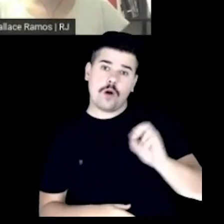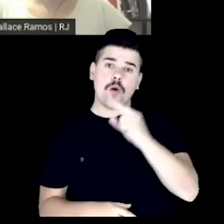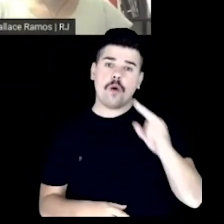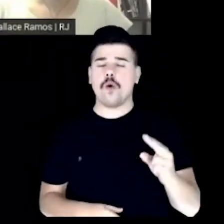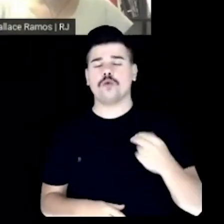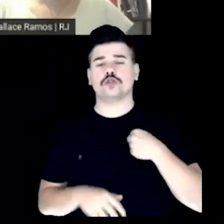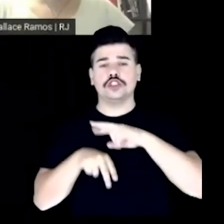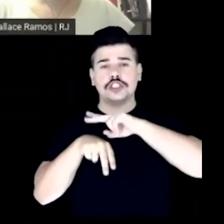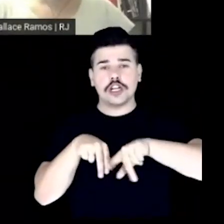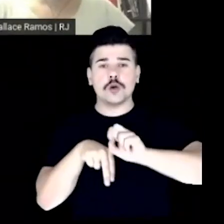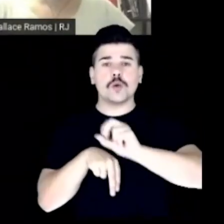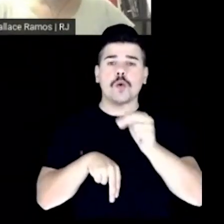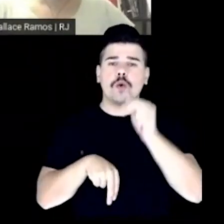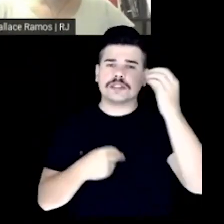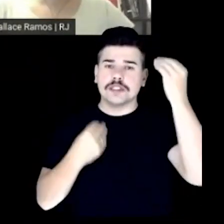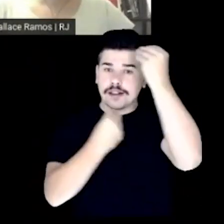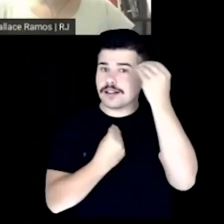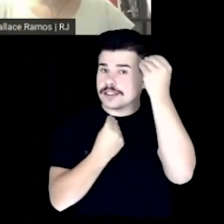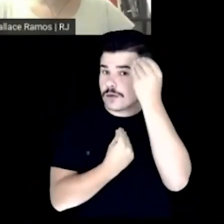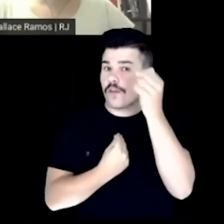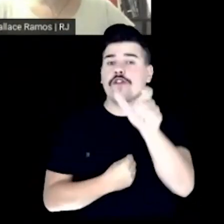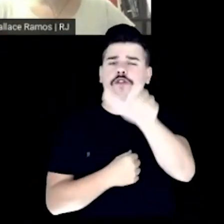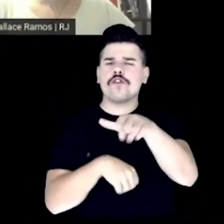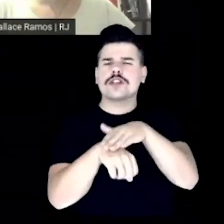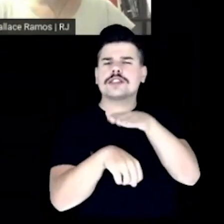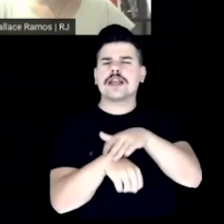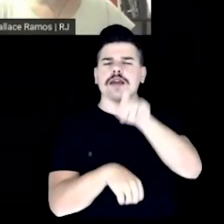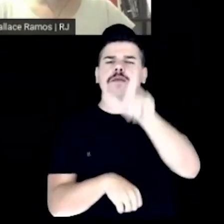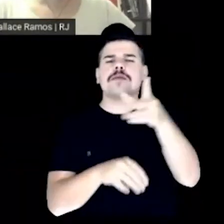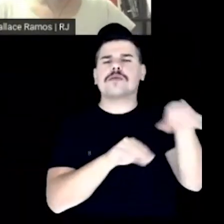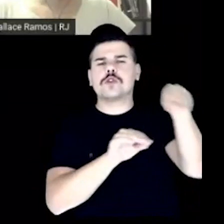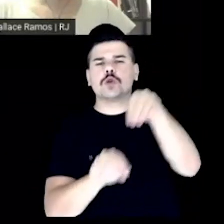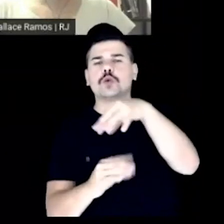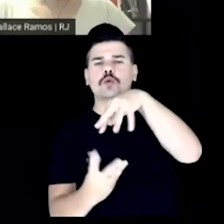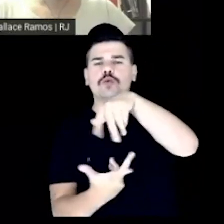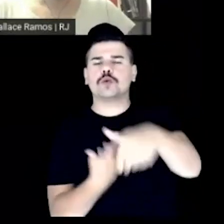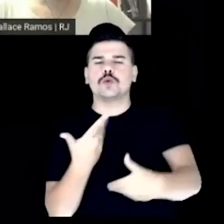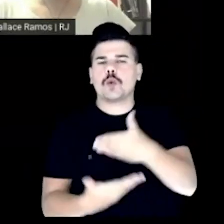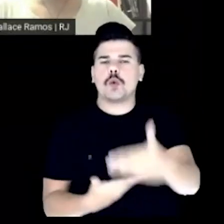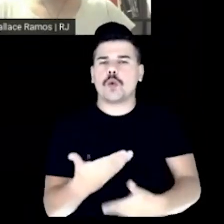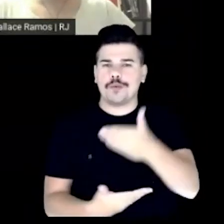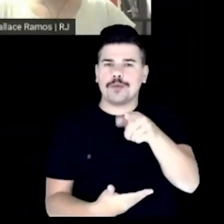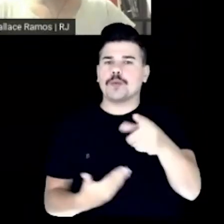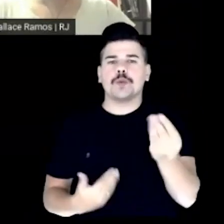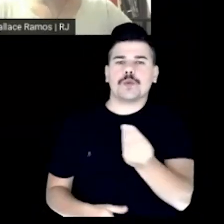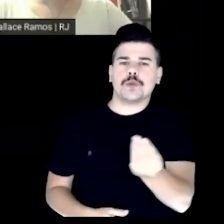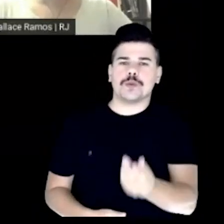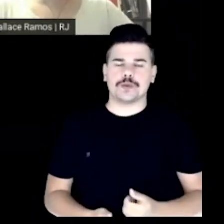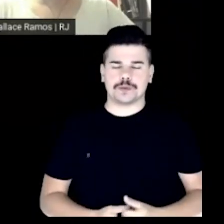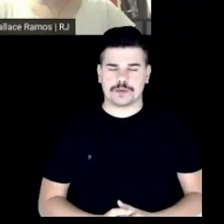mas como a sua identidade de gênero, a sua orientação sexual, quem você é como pessoa no mundo. Como foi para você esse